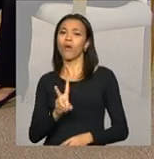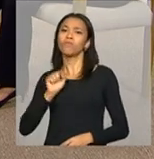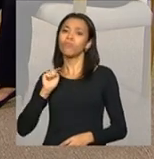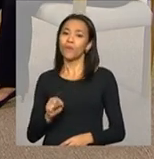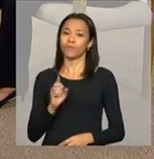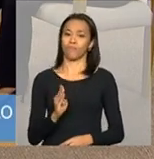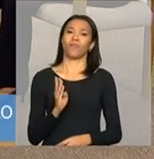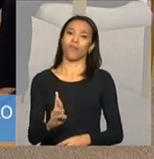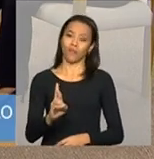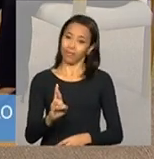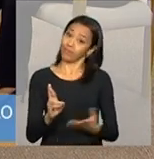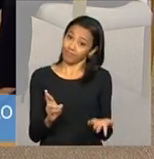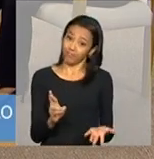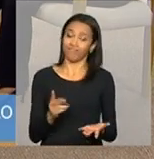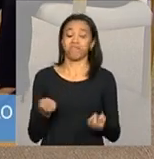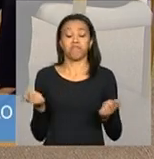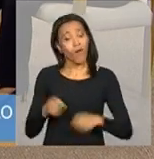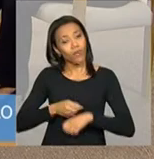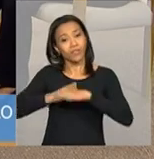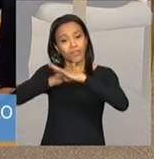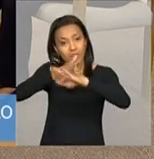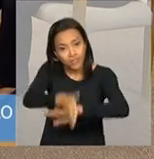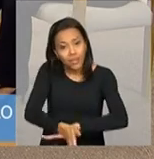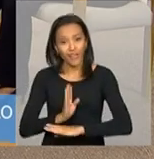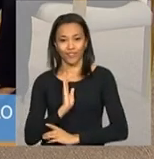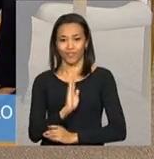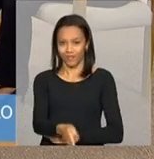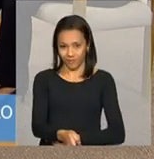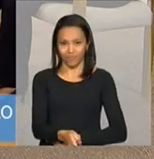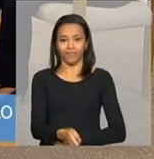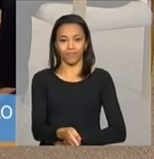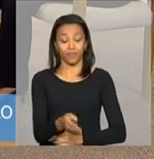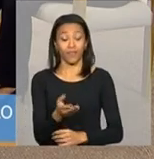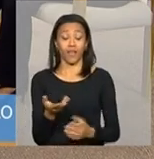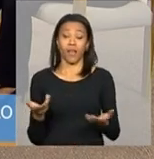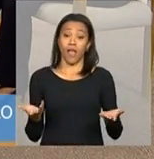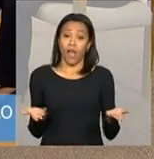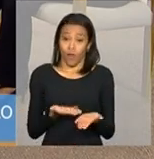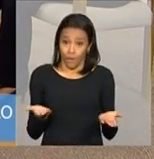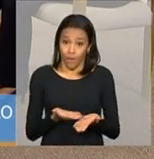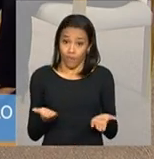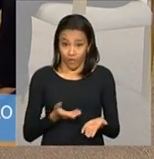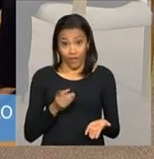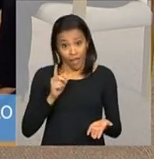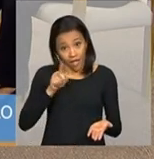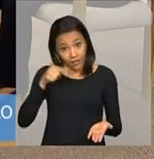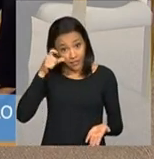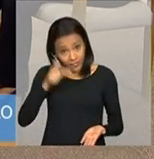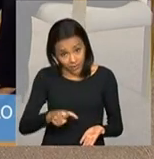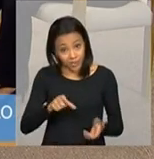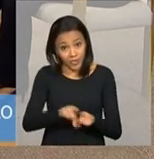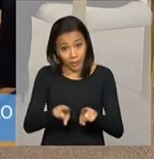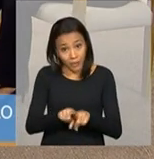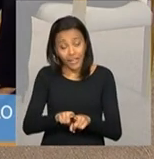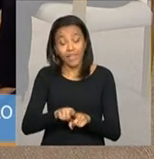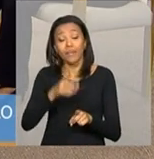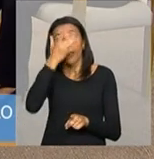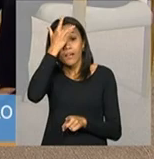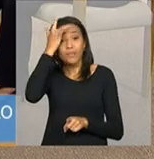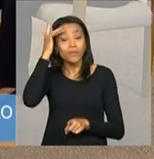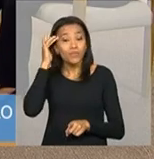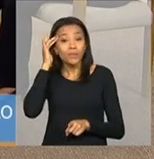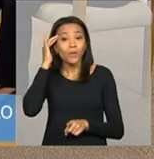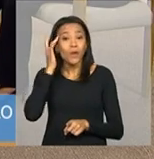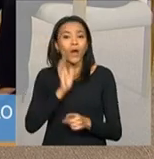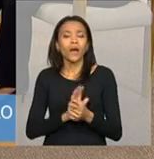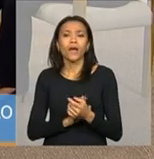www.pronatec.mec.gov.br. Aí ela também já acessa diretamente. Agora, seria sempre interessante que também fizesse uma articulação com